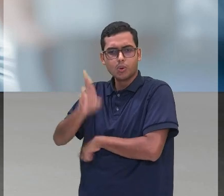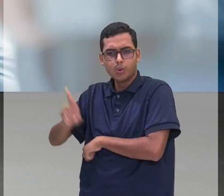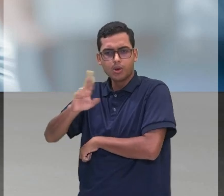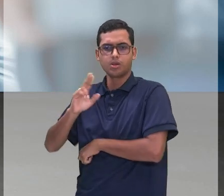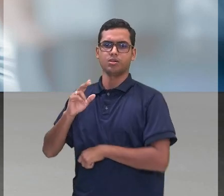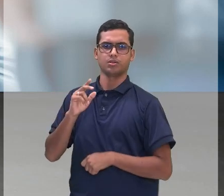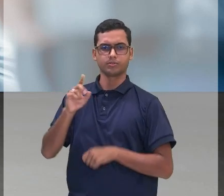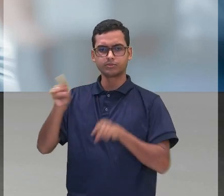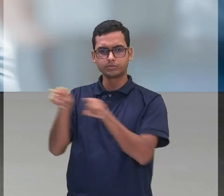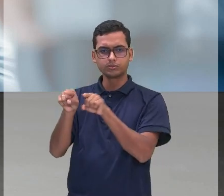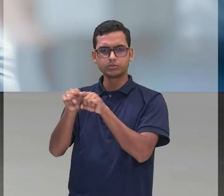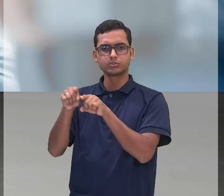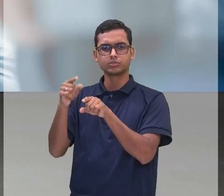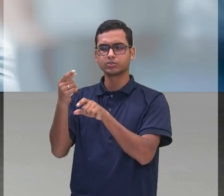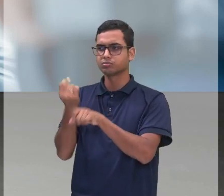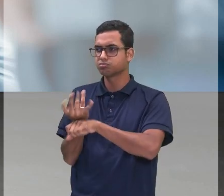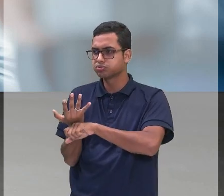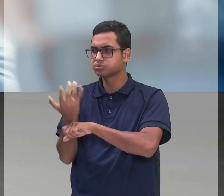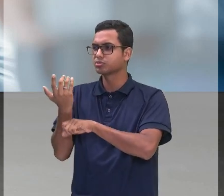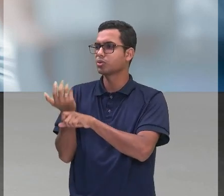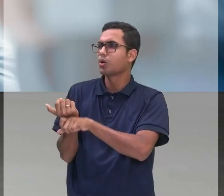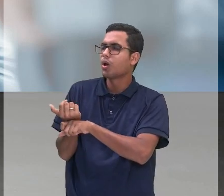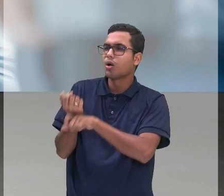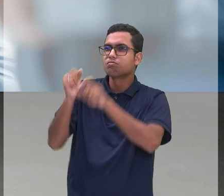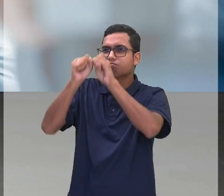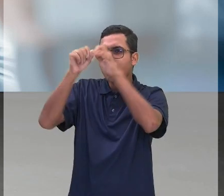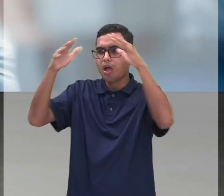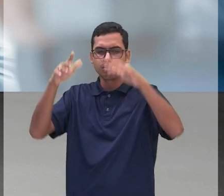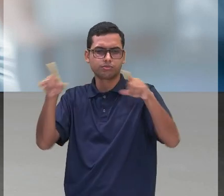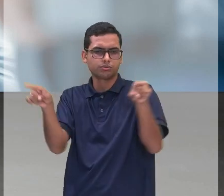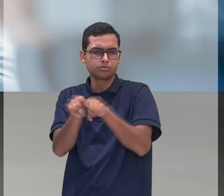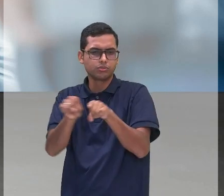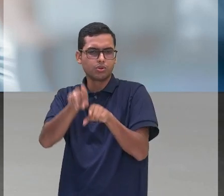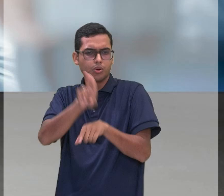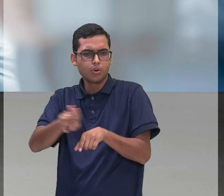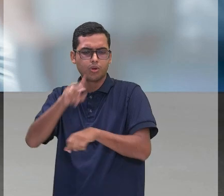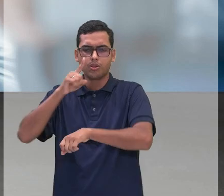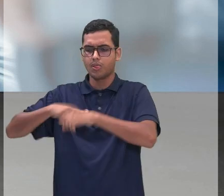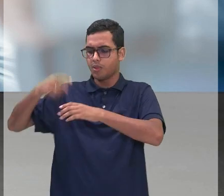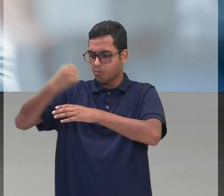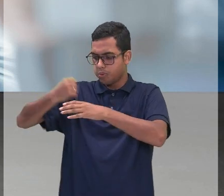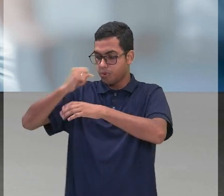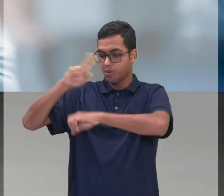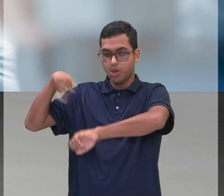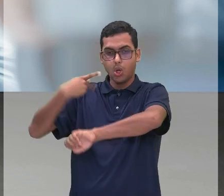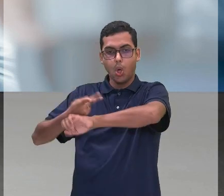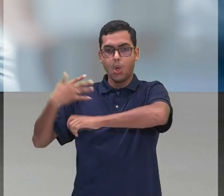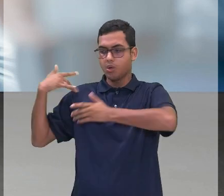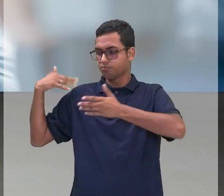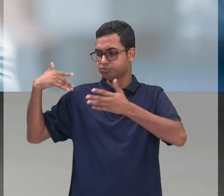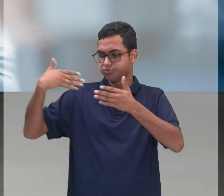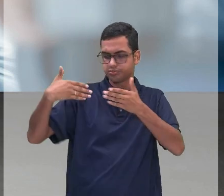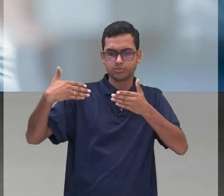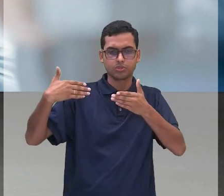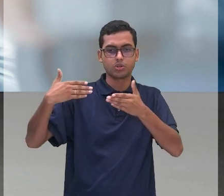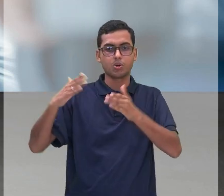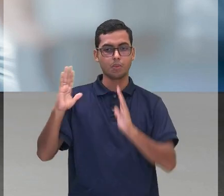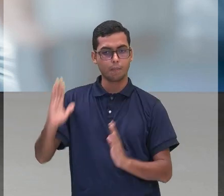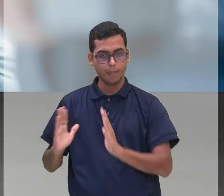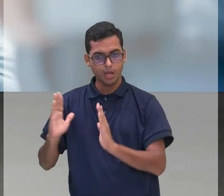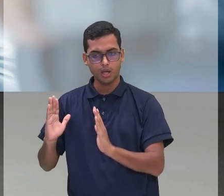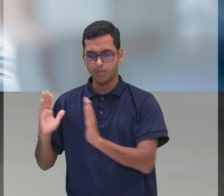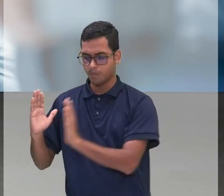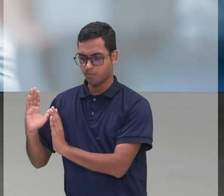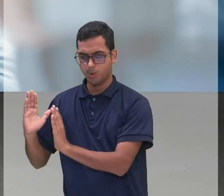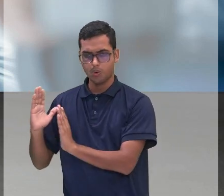iluminar, utilizado para cozinhar. A gente viu que depois do fogo veio a era da agricultura, onde a gente já observa